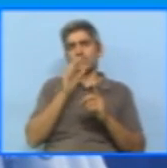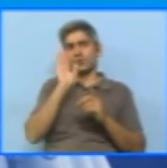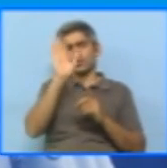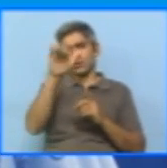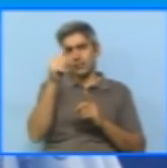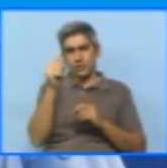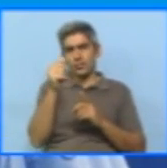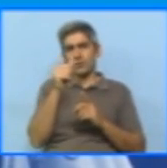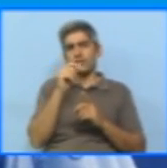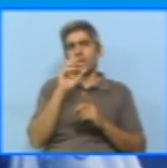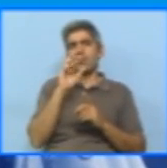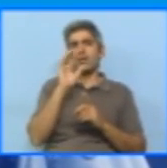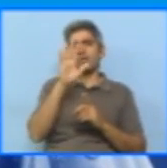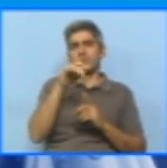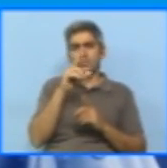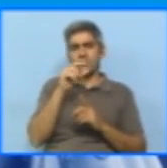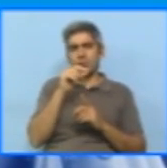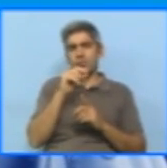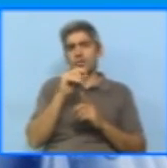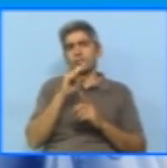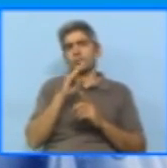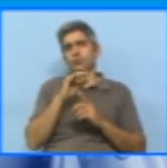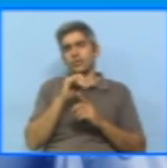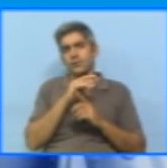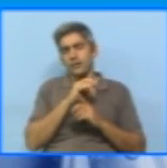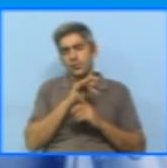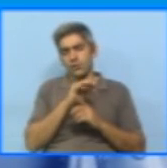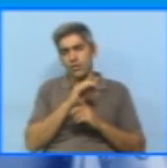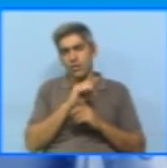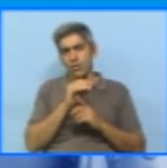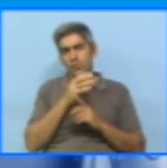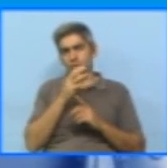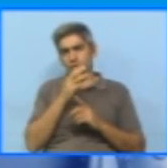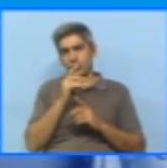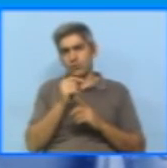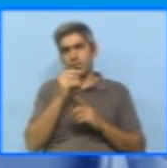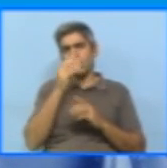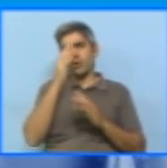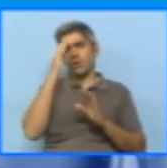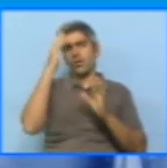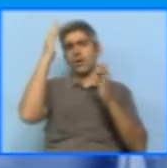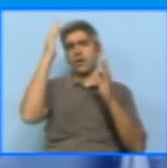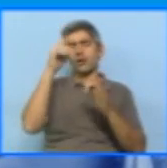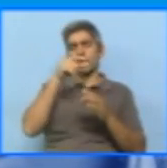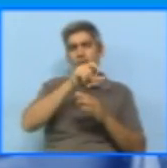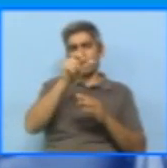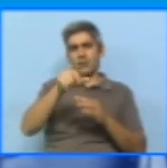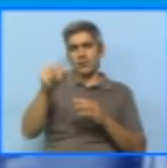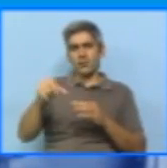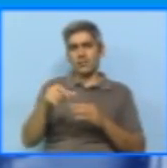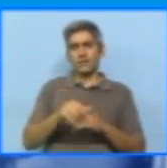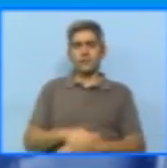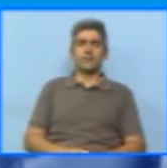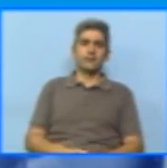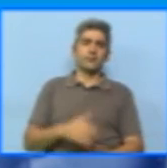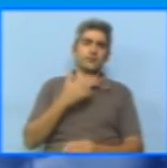chamou. Aos que chamou, também os justificou. E aos que justificou, também os glorificou. Ou seja,